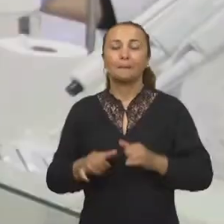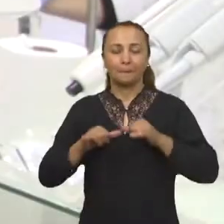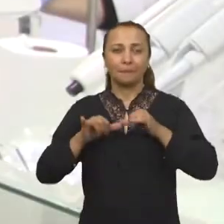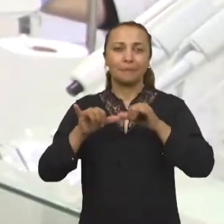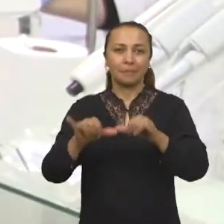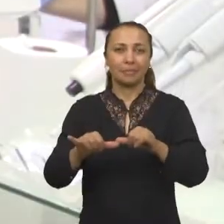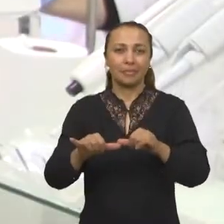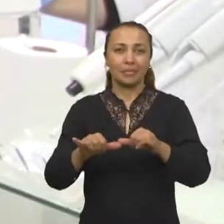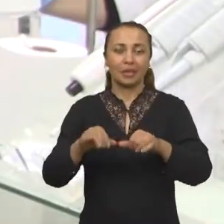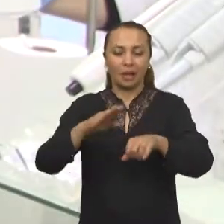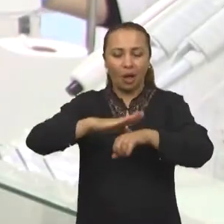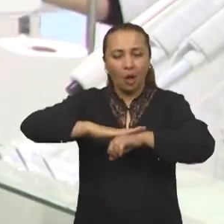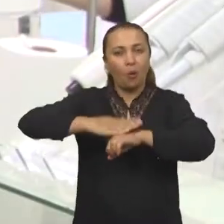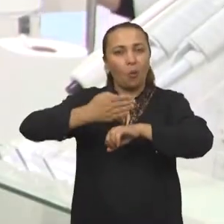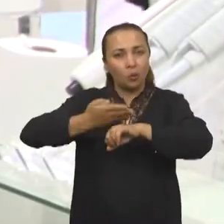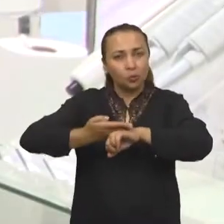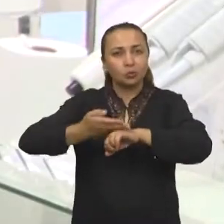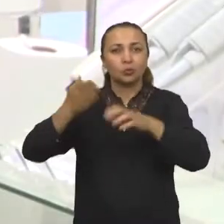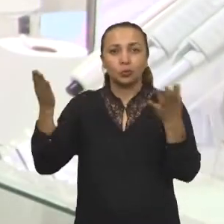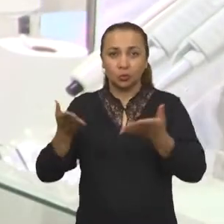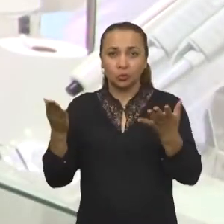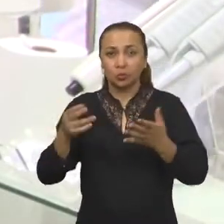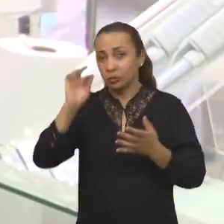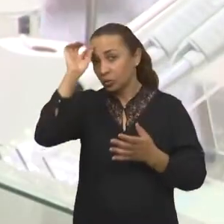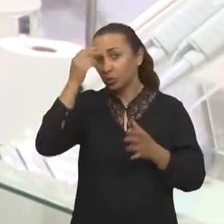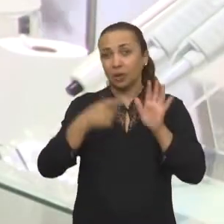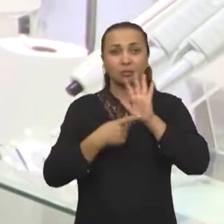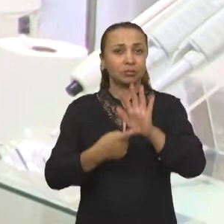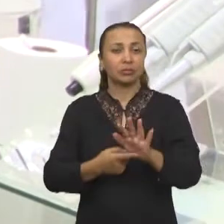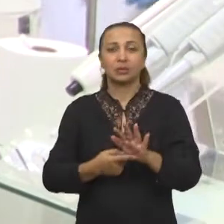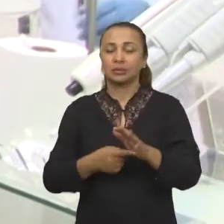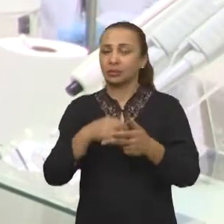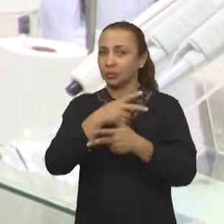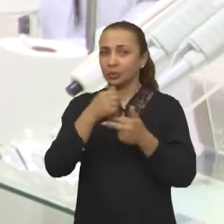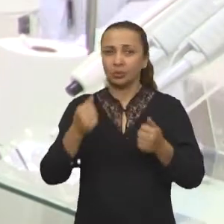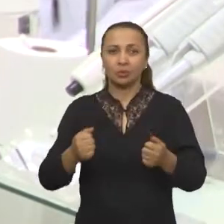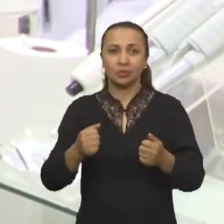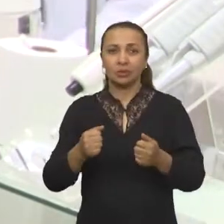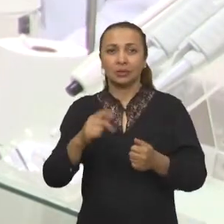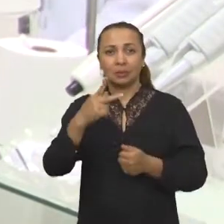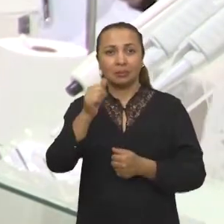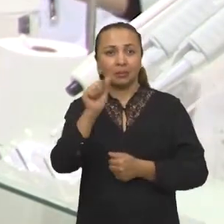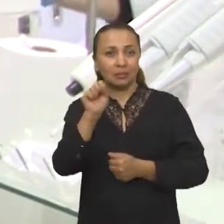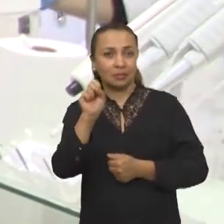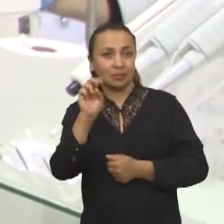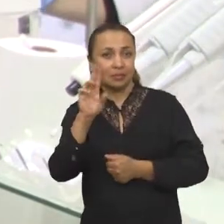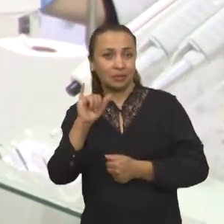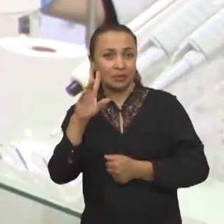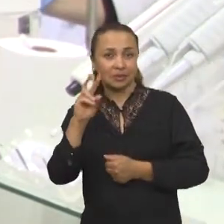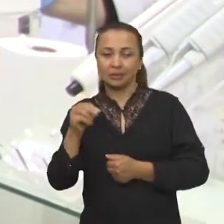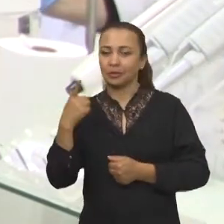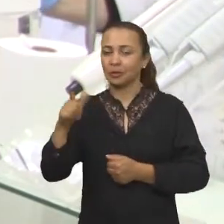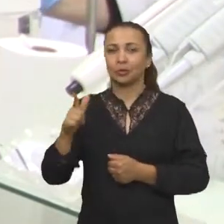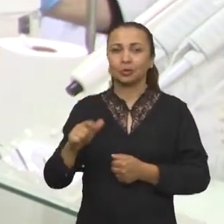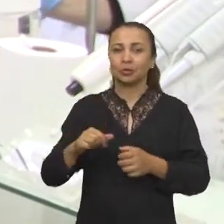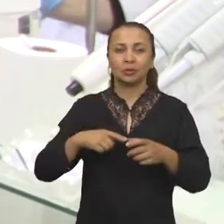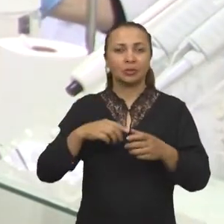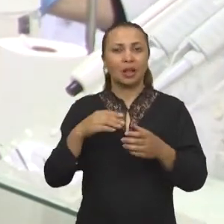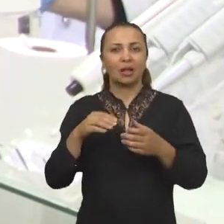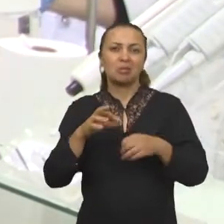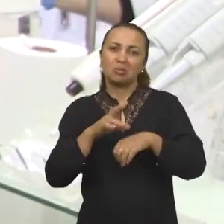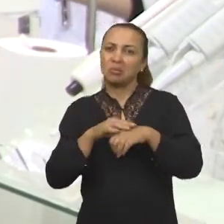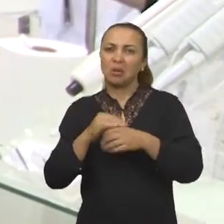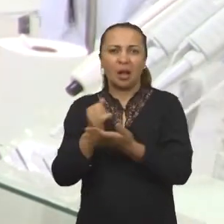O mercado de curativos hoje ele apresenta somente matrizes passivas, ou seja, matrizes que não possuem um agente